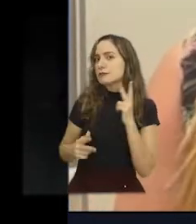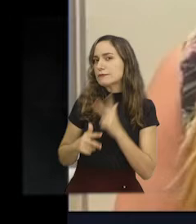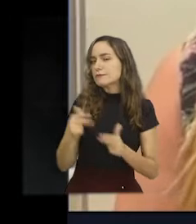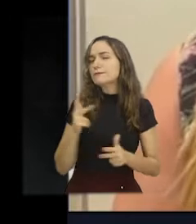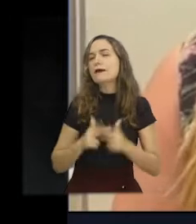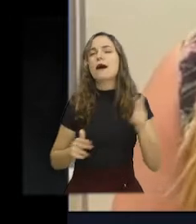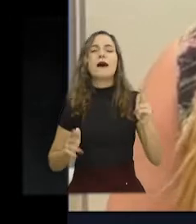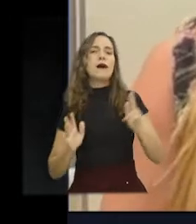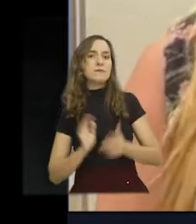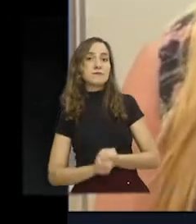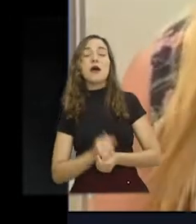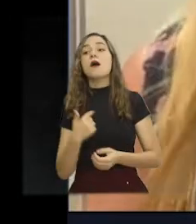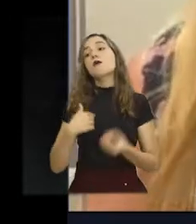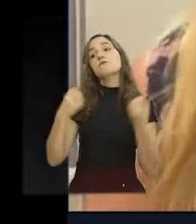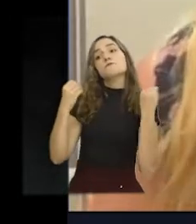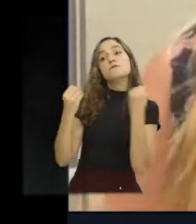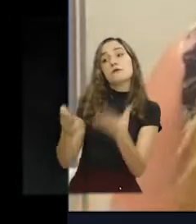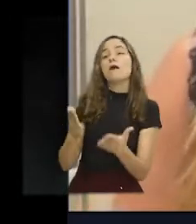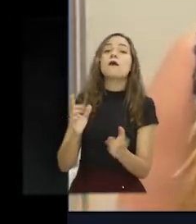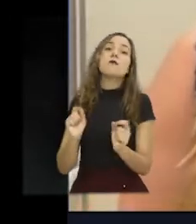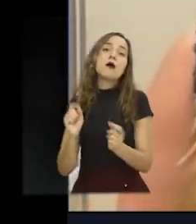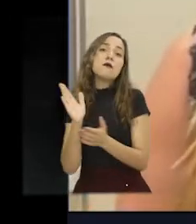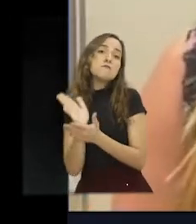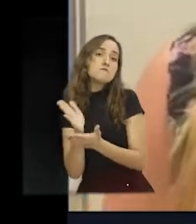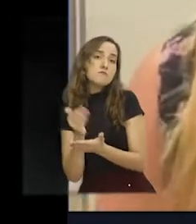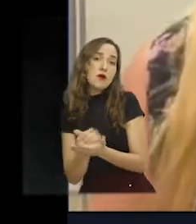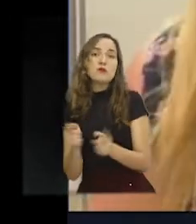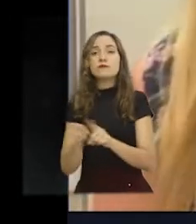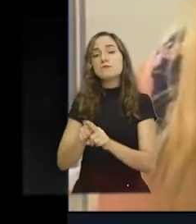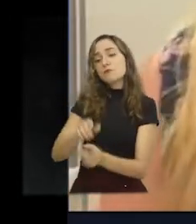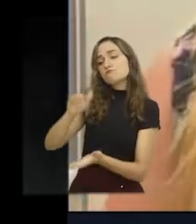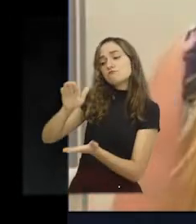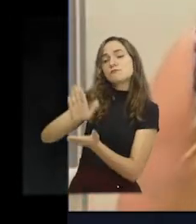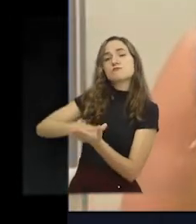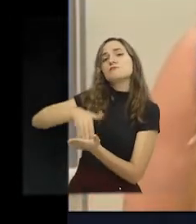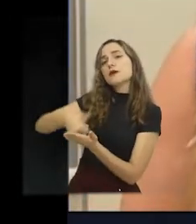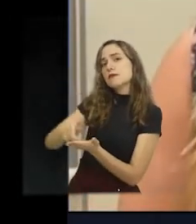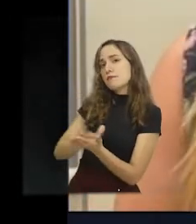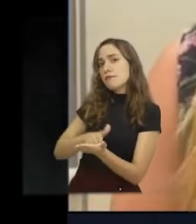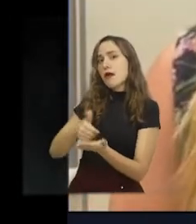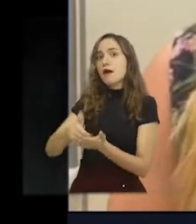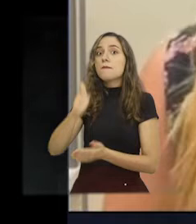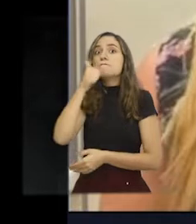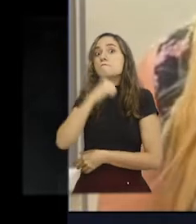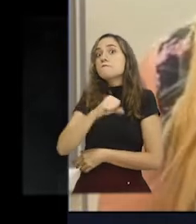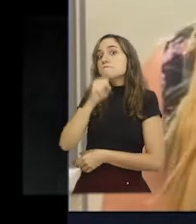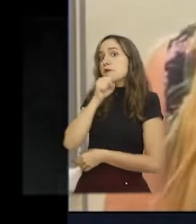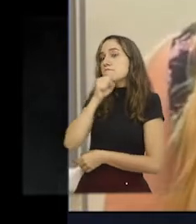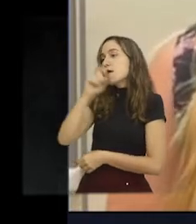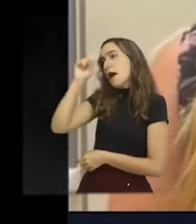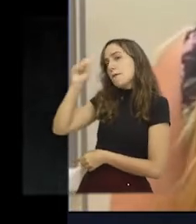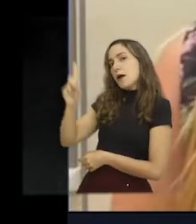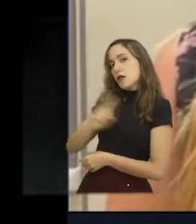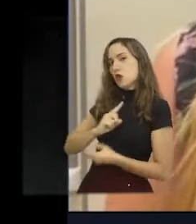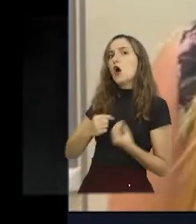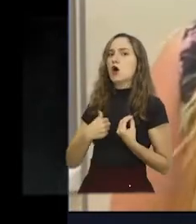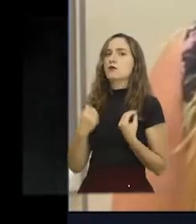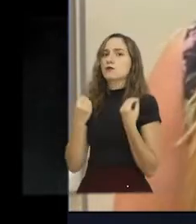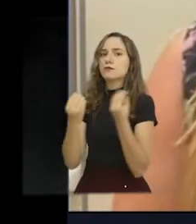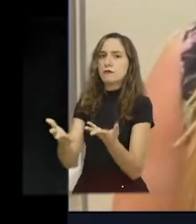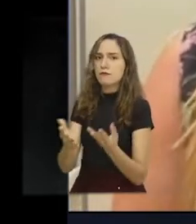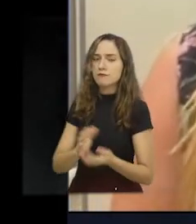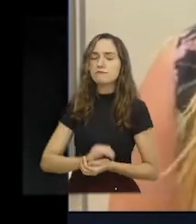a voz. Eu lhe trago uma torta e um potezinho de manteiga que a minha mãe mandou